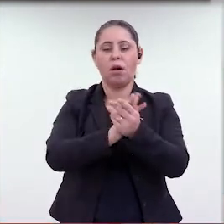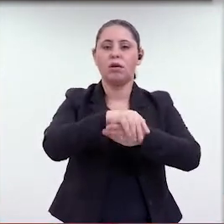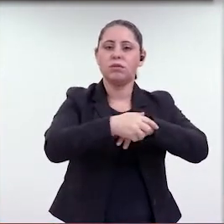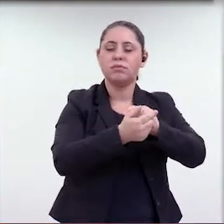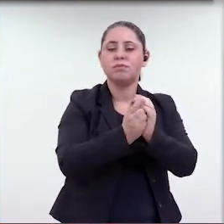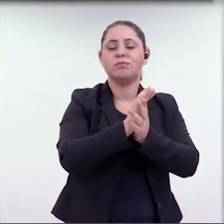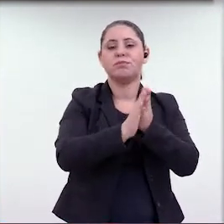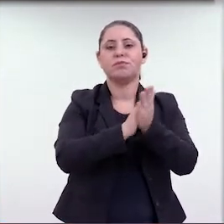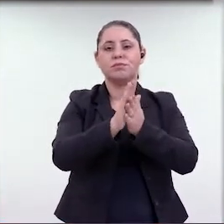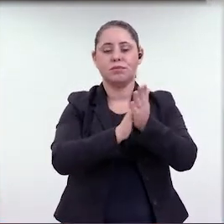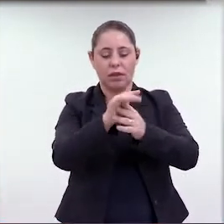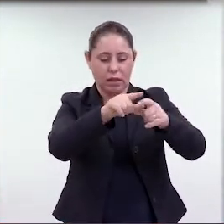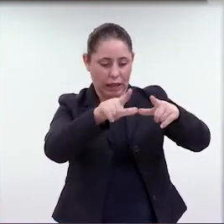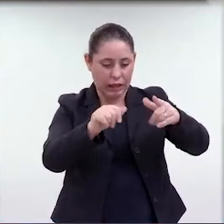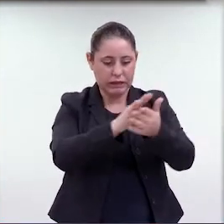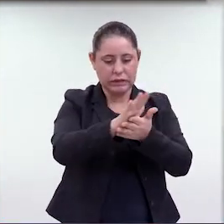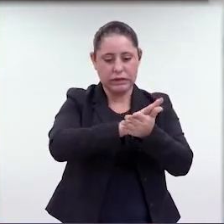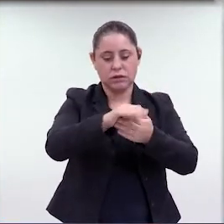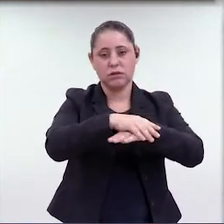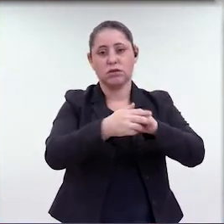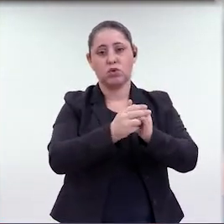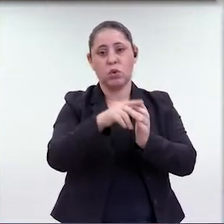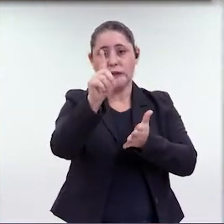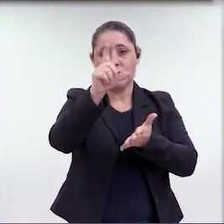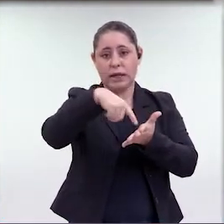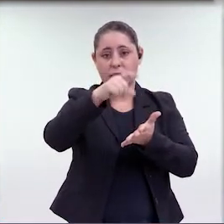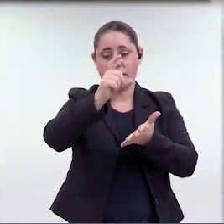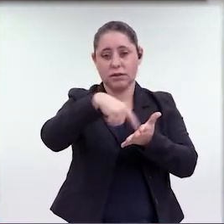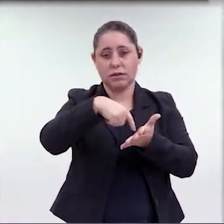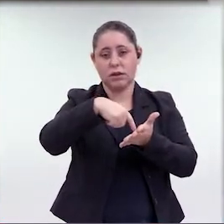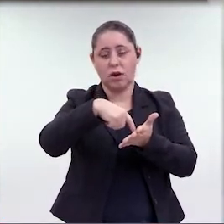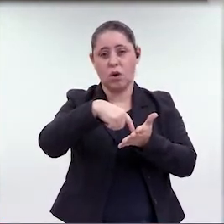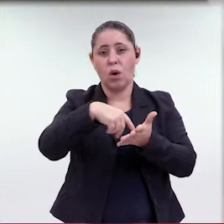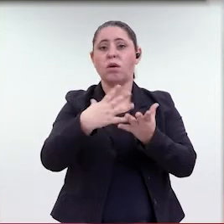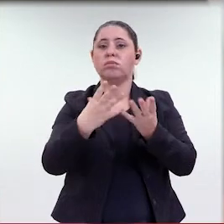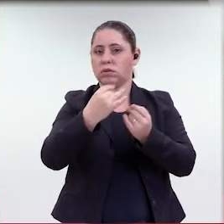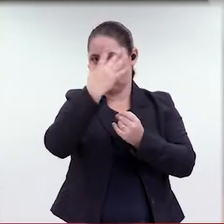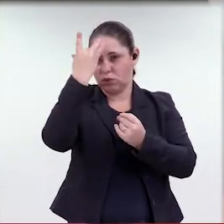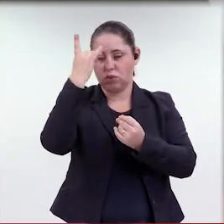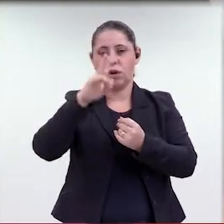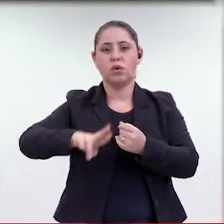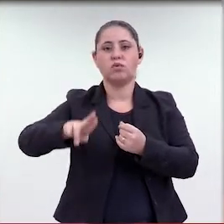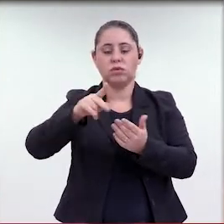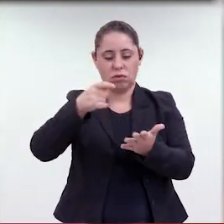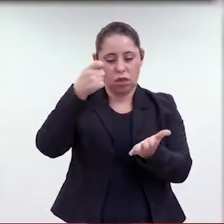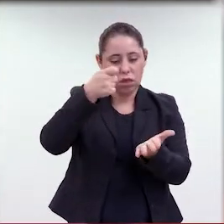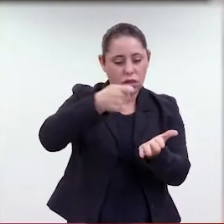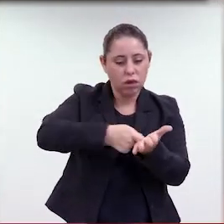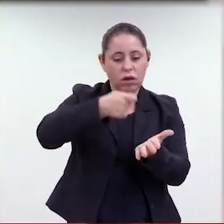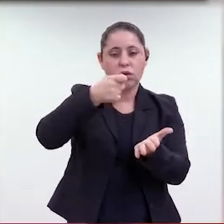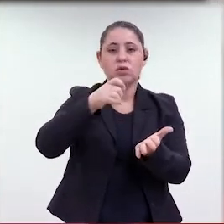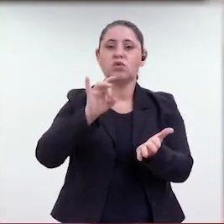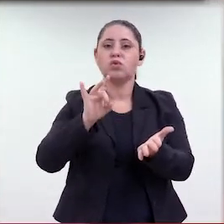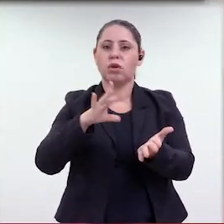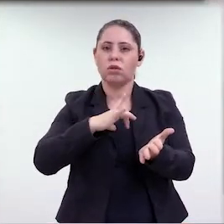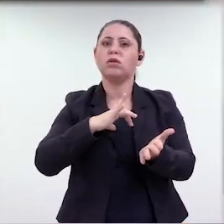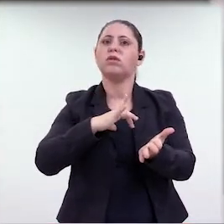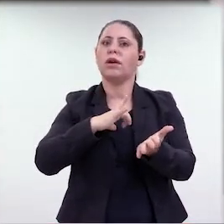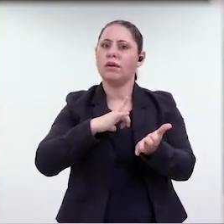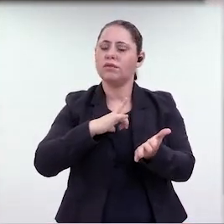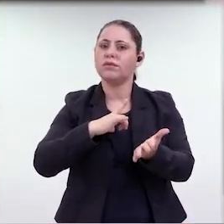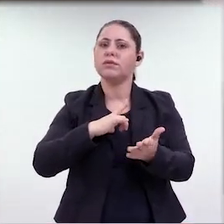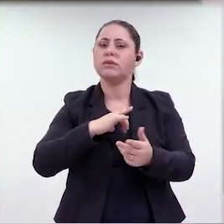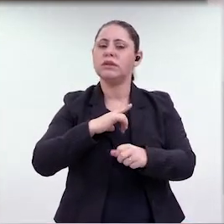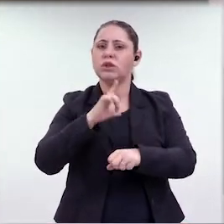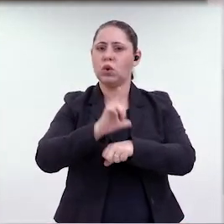seu cartão. Hoje, cartão de crédito, muita gente está trabalhando com aproximação. Teve muito estabelecimento comercial que teve que